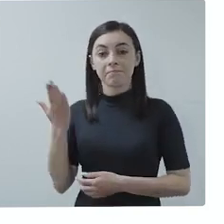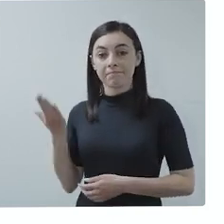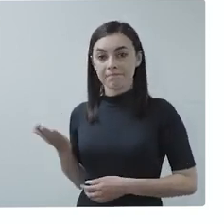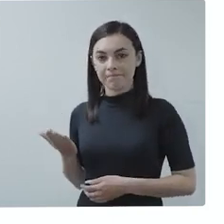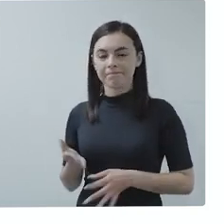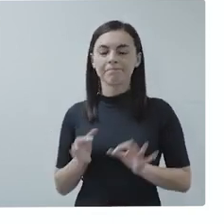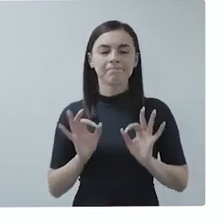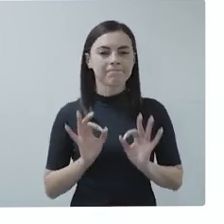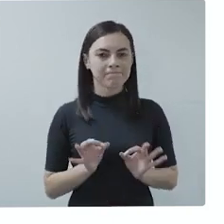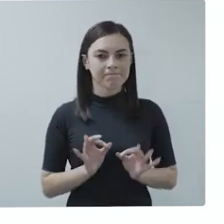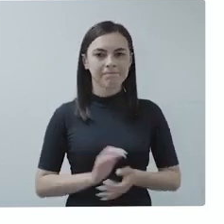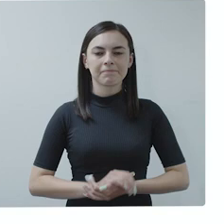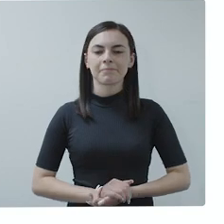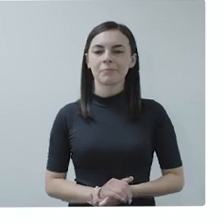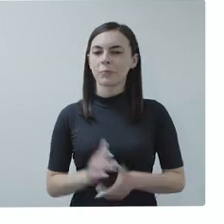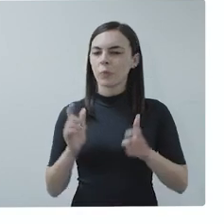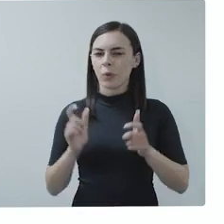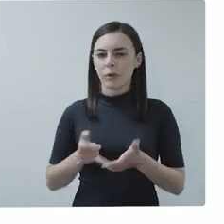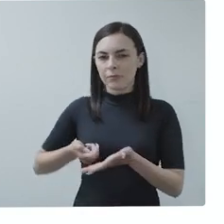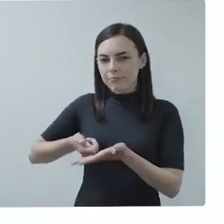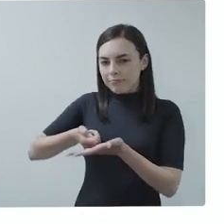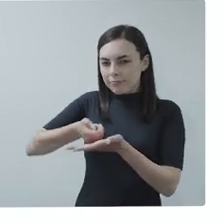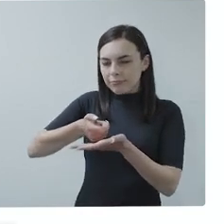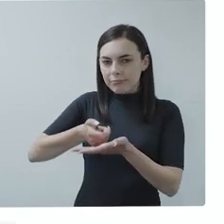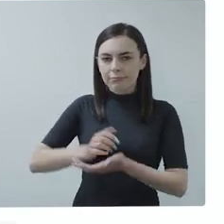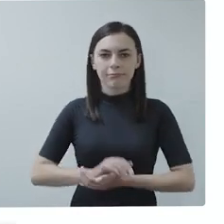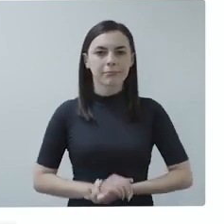Isso, tá aqui, ó, as bolinhas de gude.